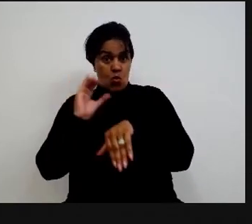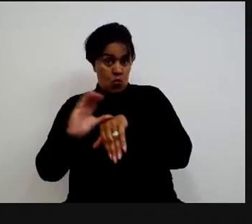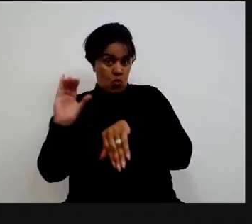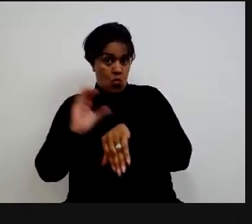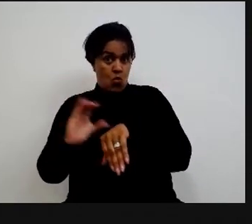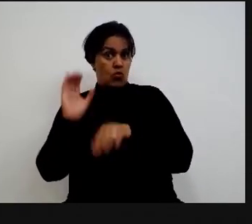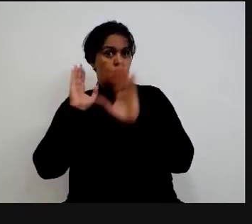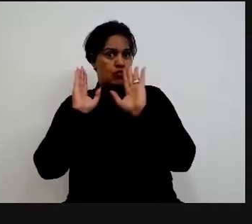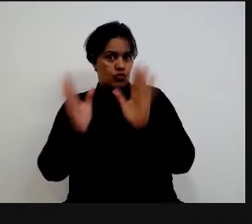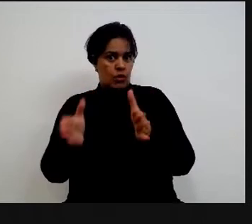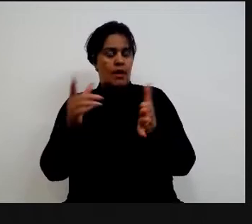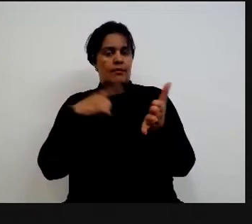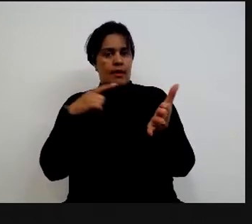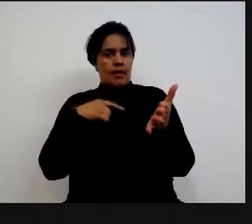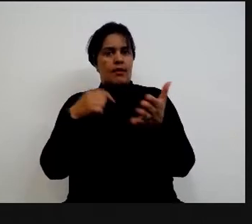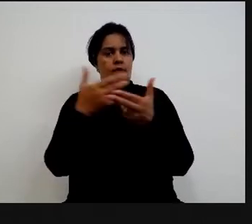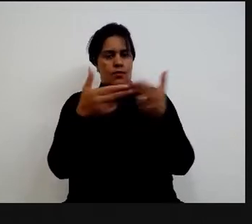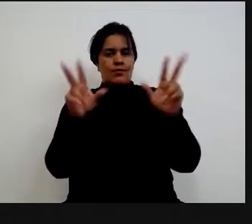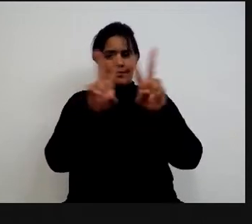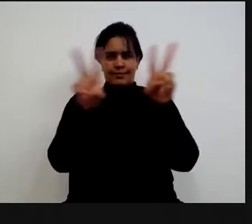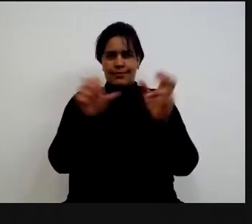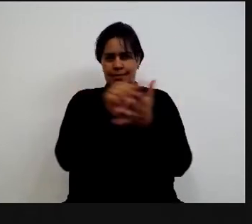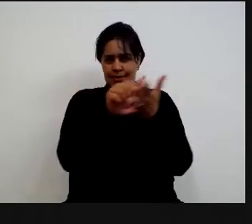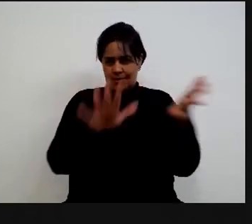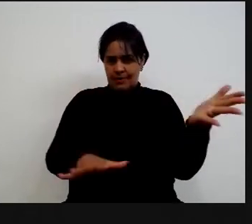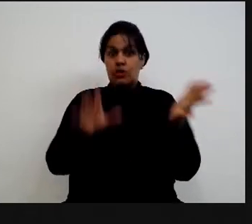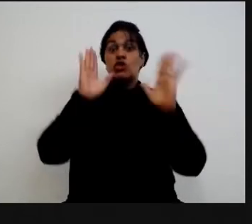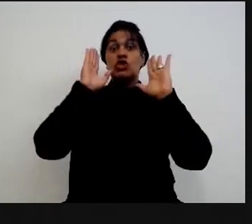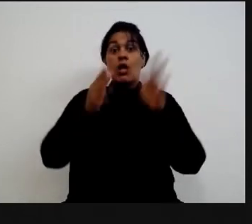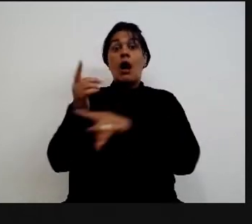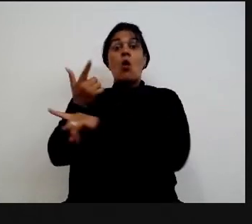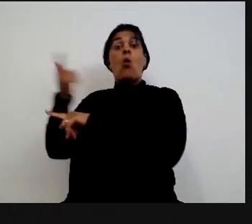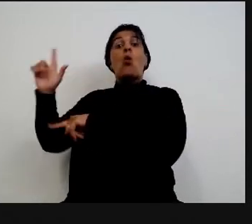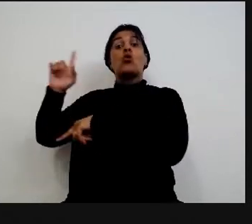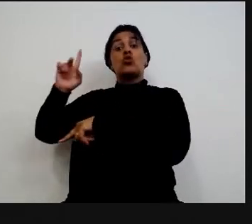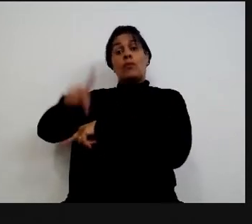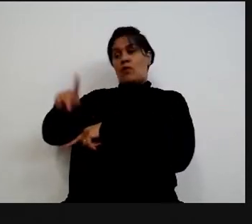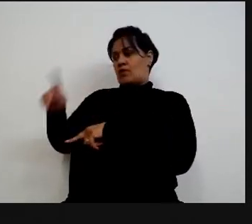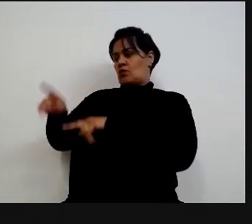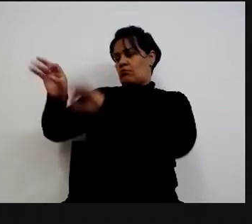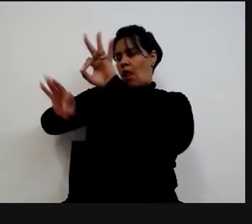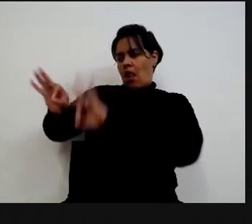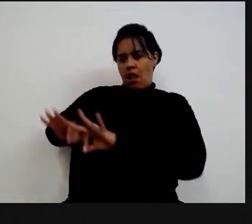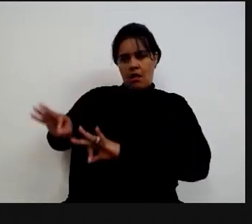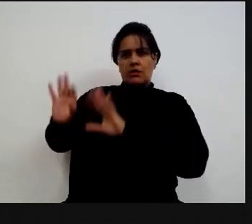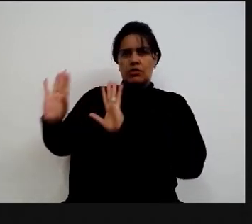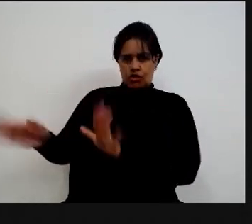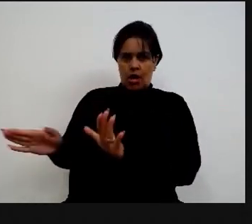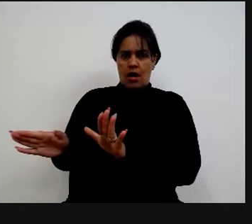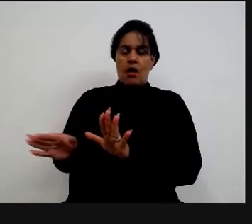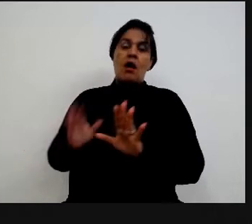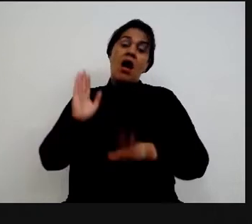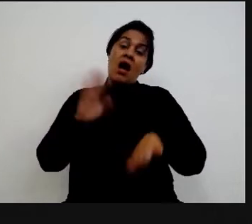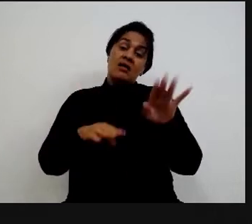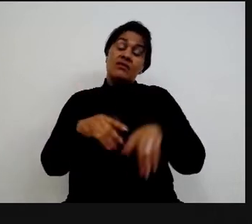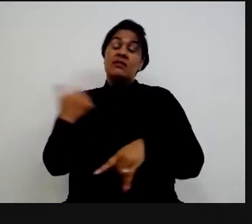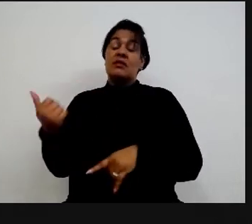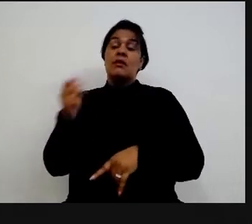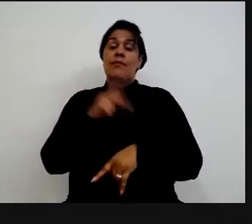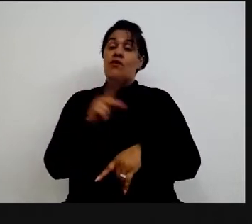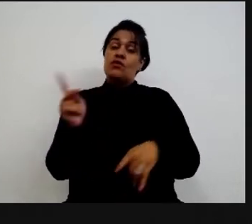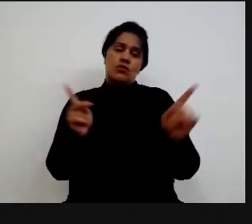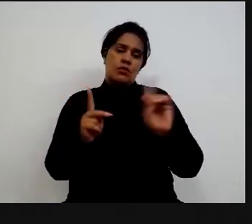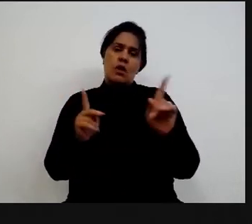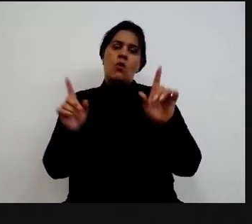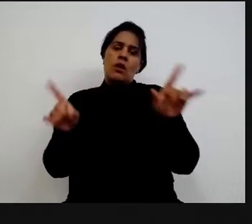que é roteiro de atividades educacionais, que já foi planejado por um outro professor, que às vezes pode não ser professor, ele pode ser só conteudista,